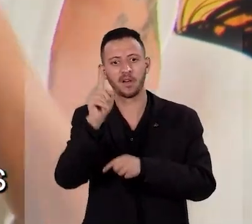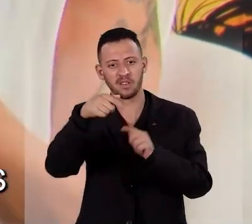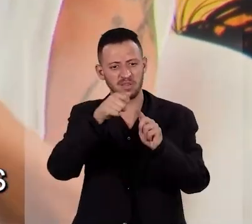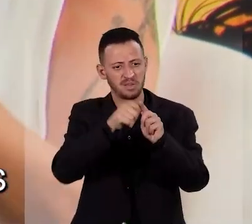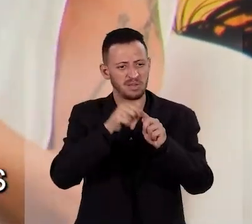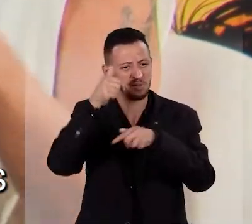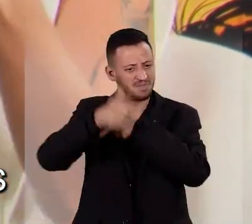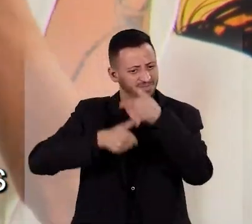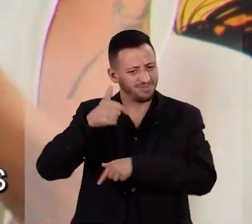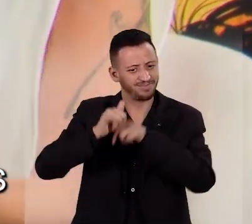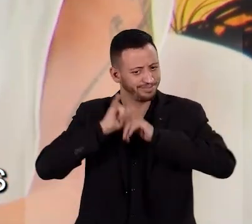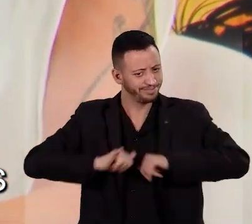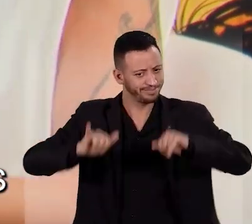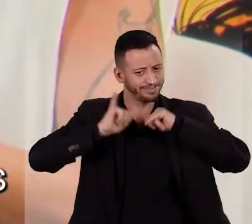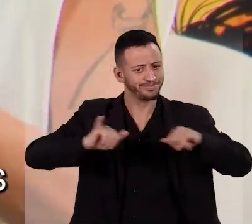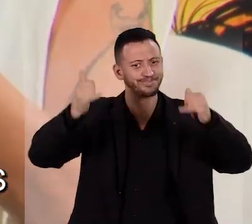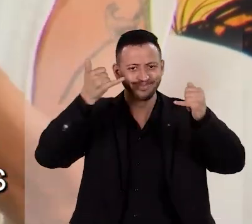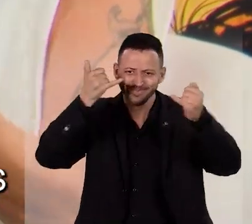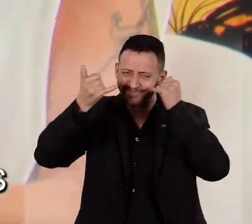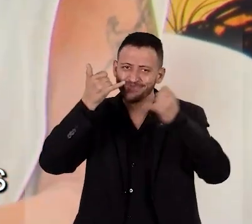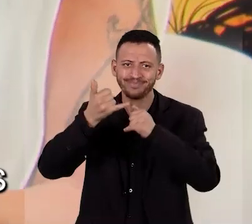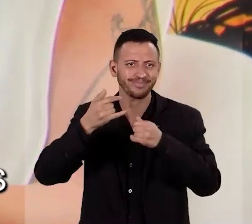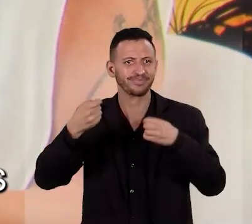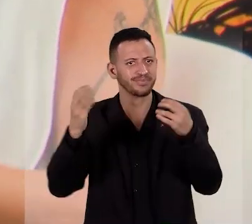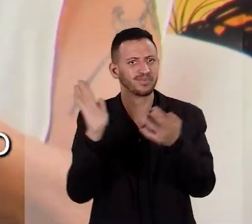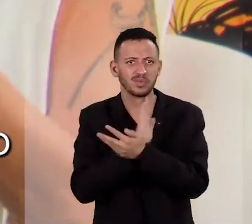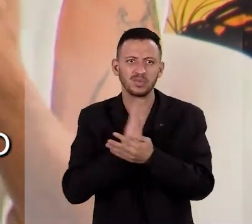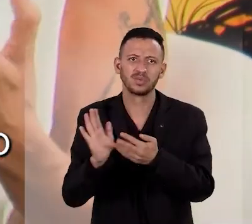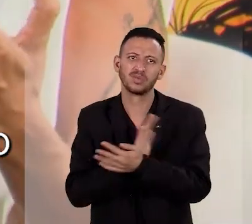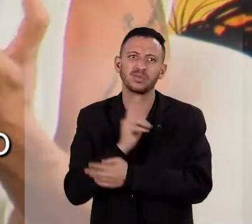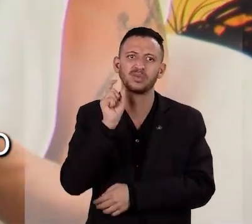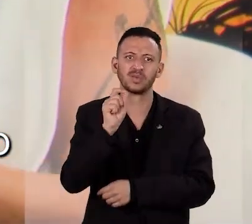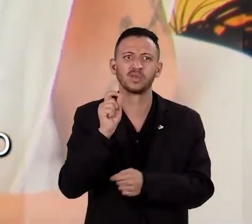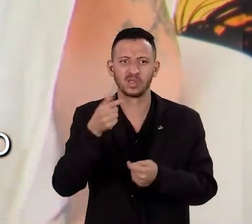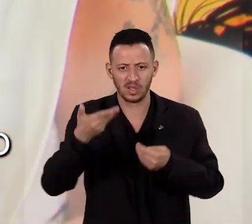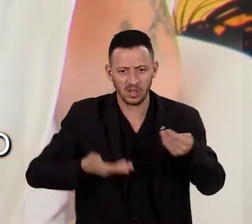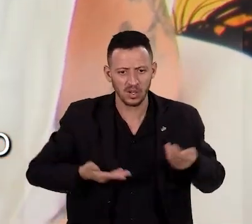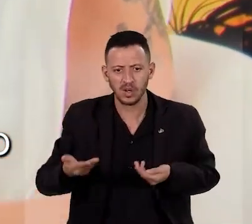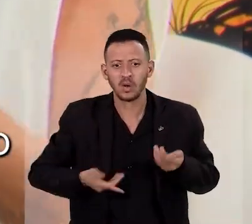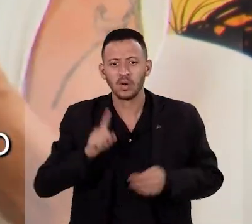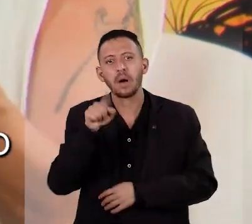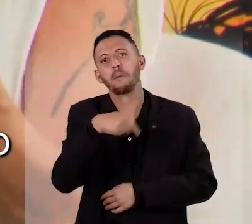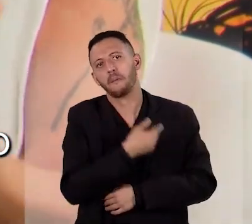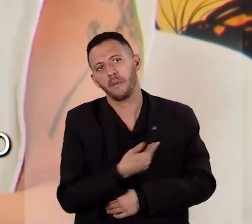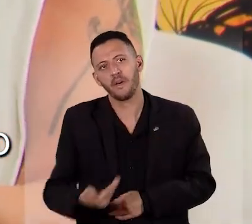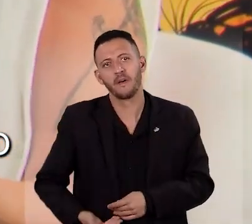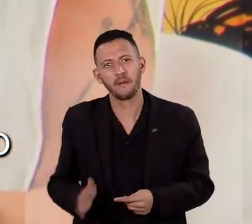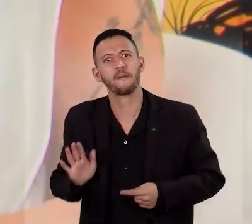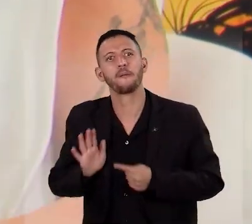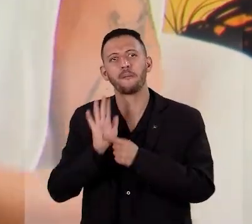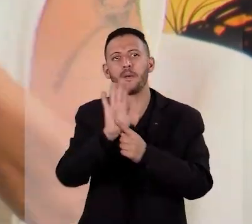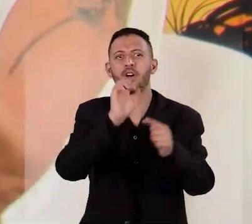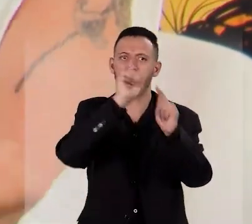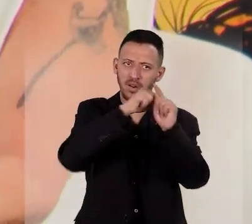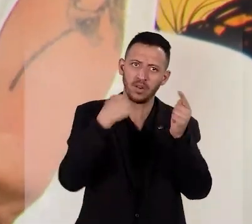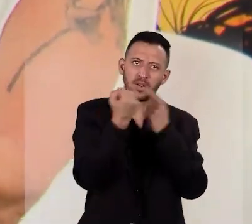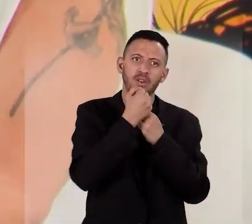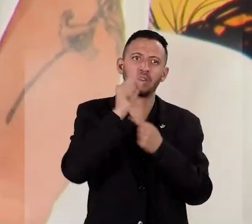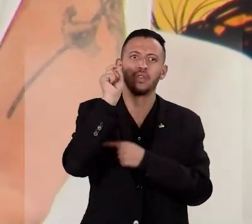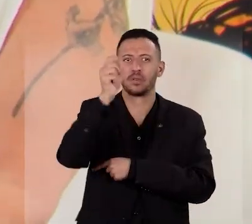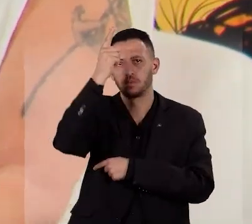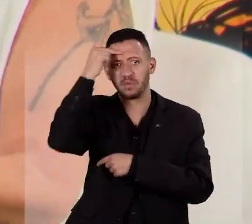gente foca em campanhas, em informações, para fazer esse tipo de serviço público, de